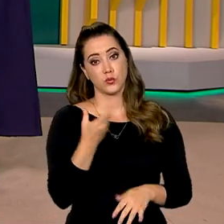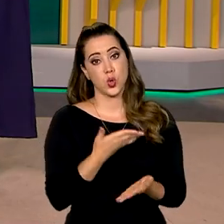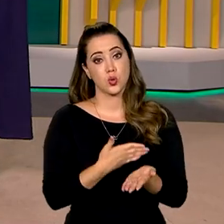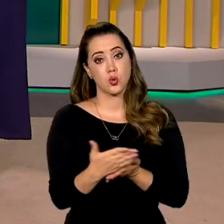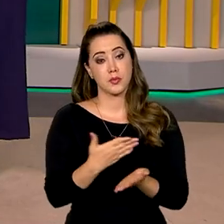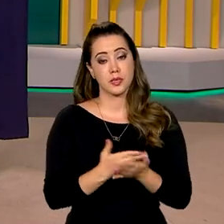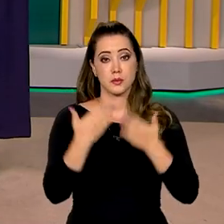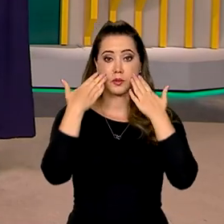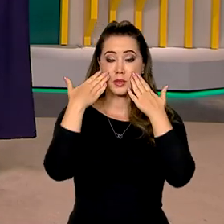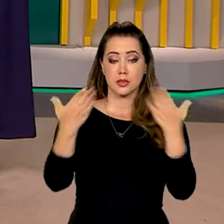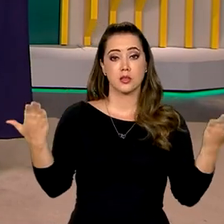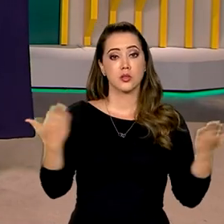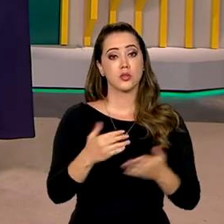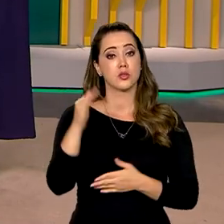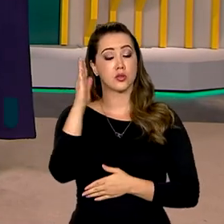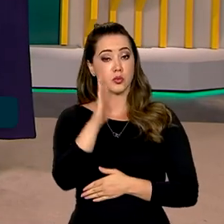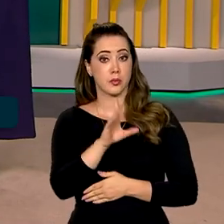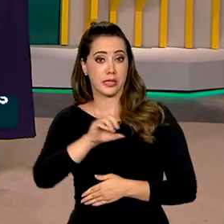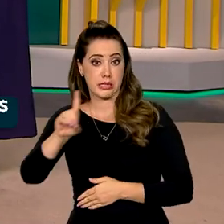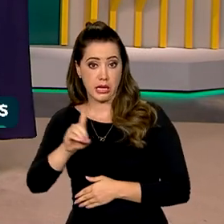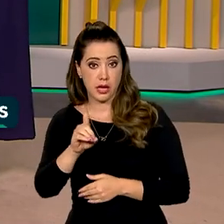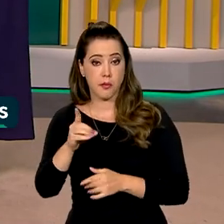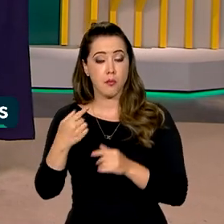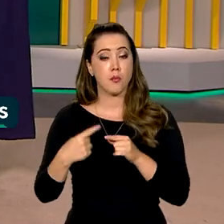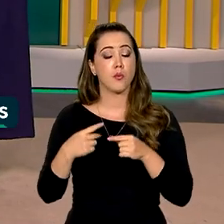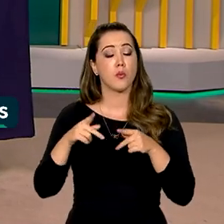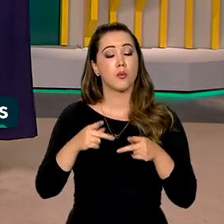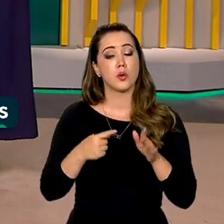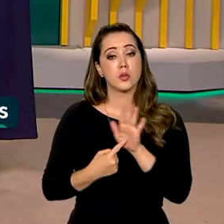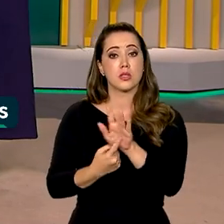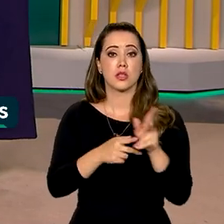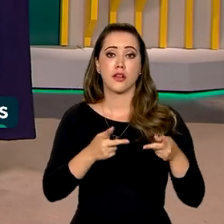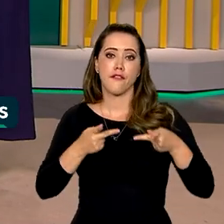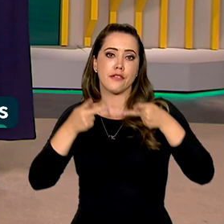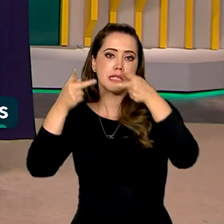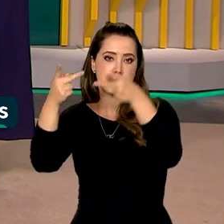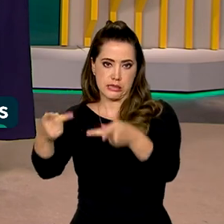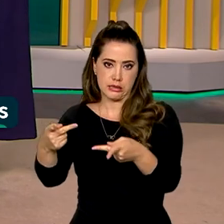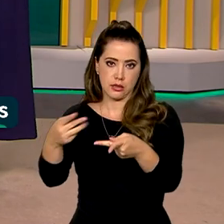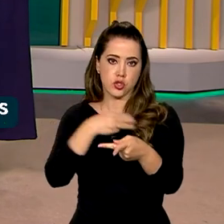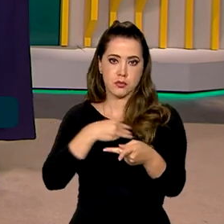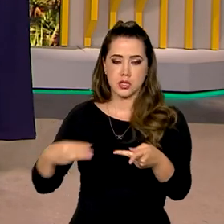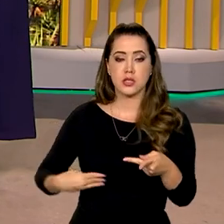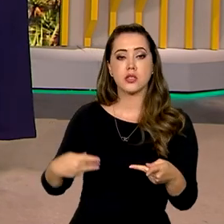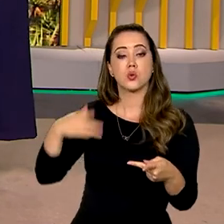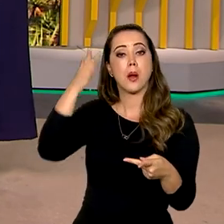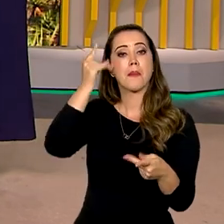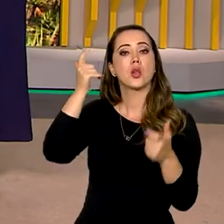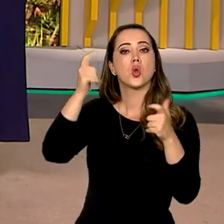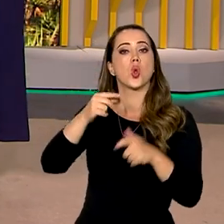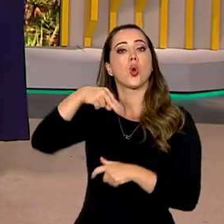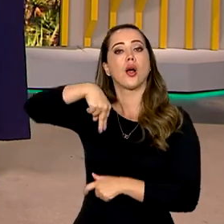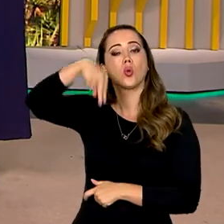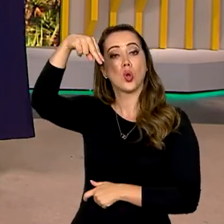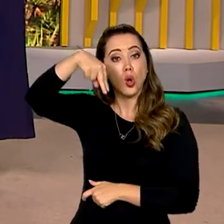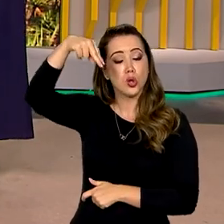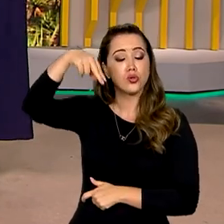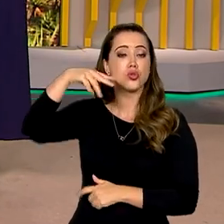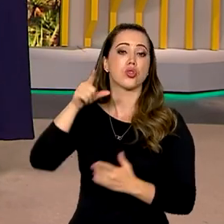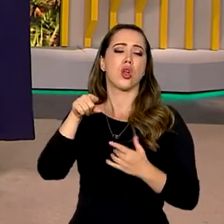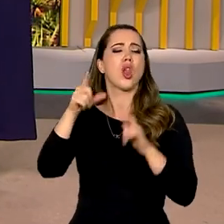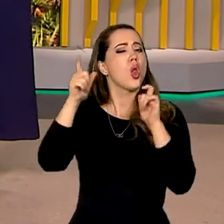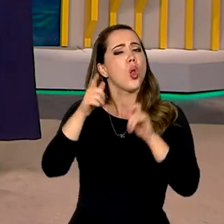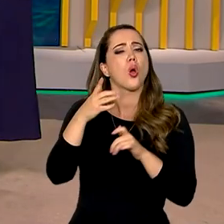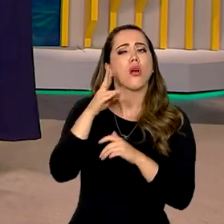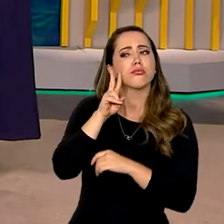nós começamos essa edição do Brasil em Dia com a caravana de ministros que vai amanhã para a região norte para ver de perto como